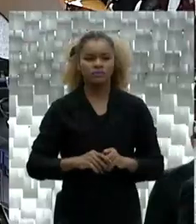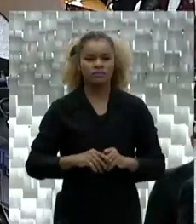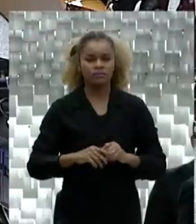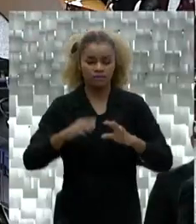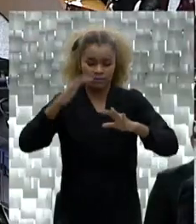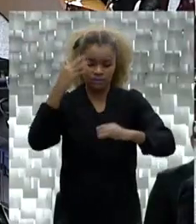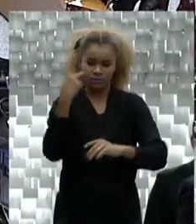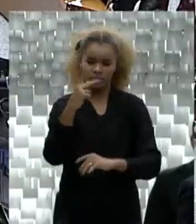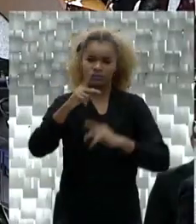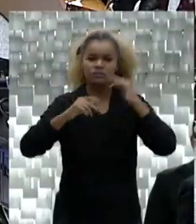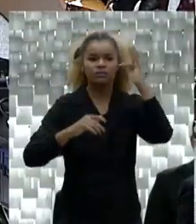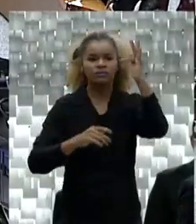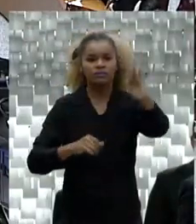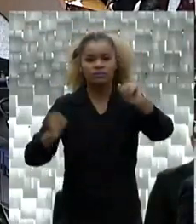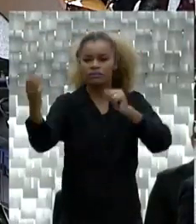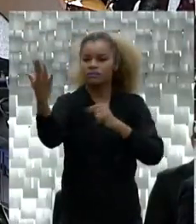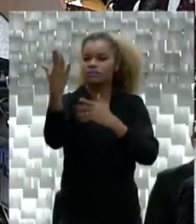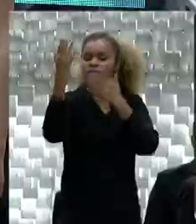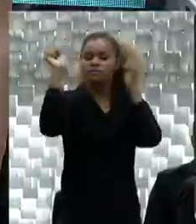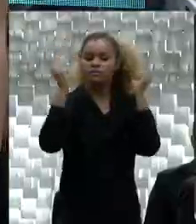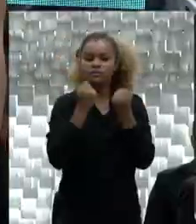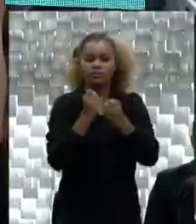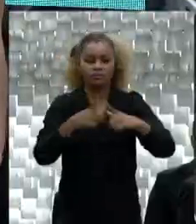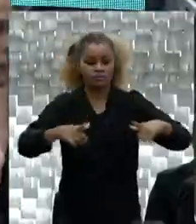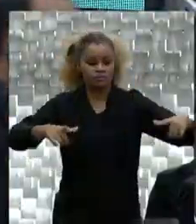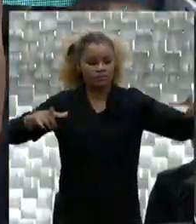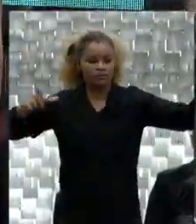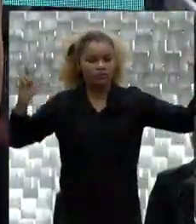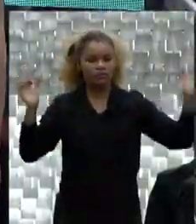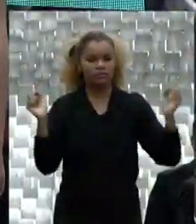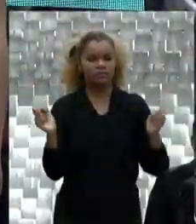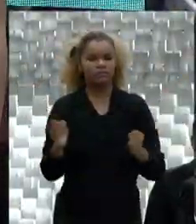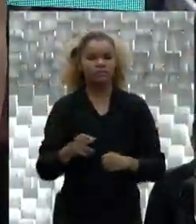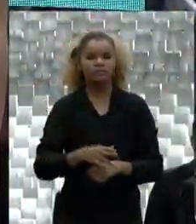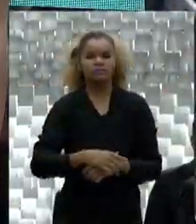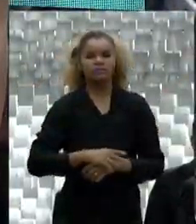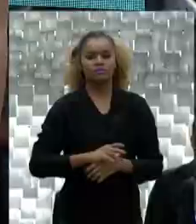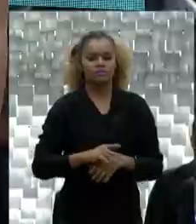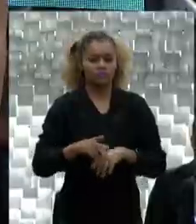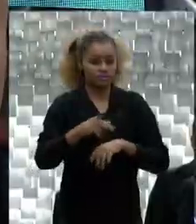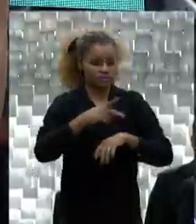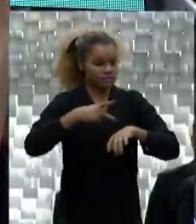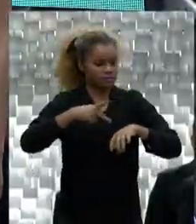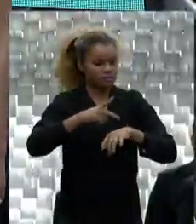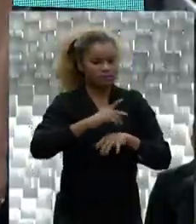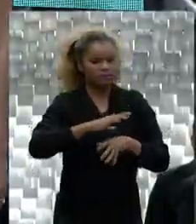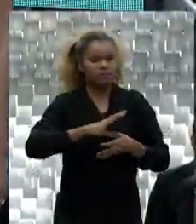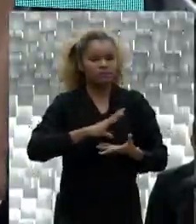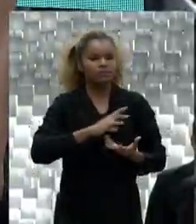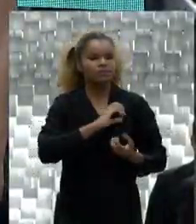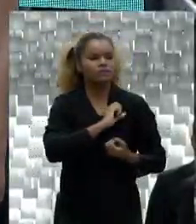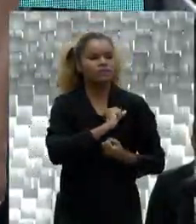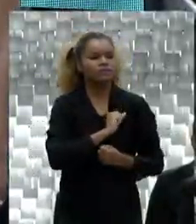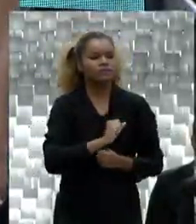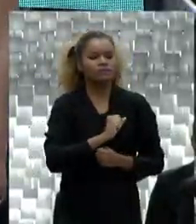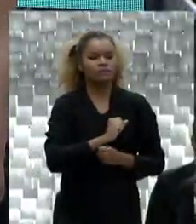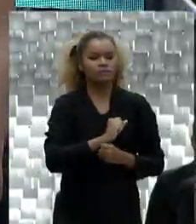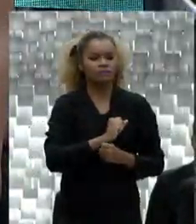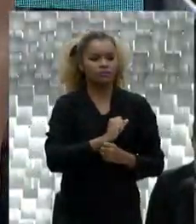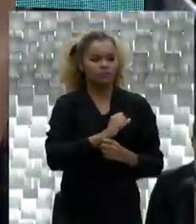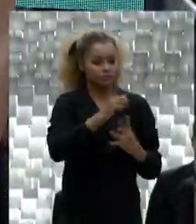colosso, e o teu futuro espelha essa grandeza. Terra